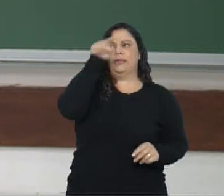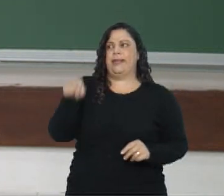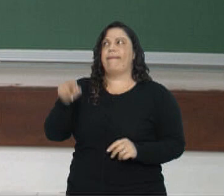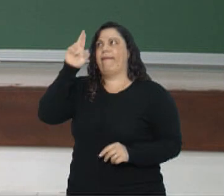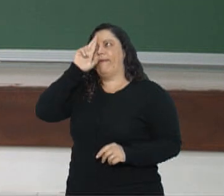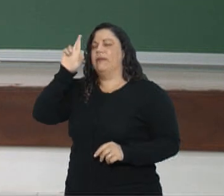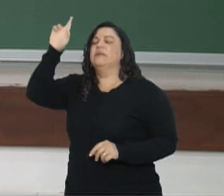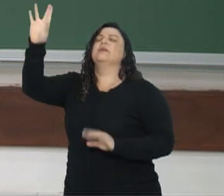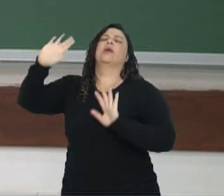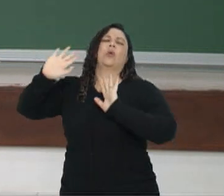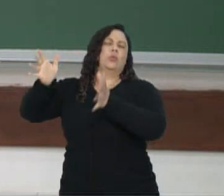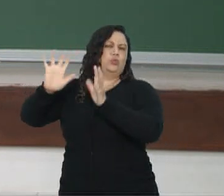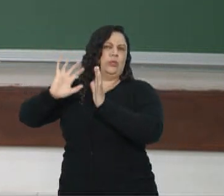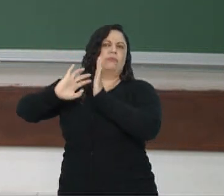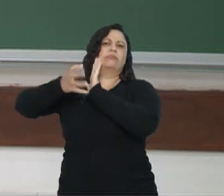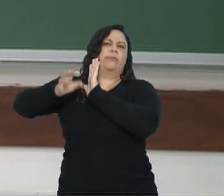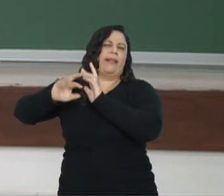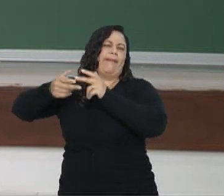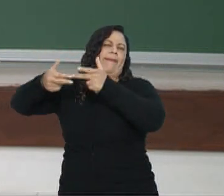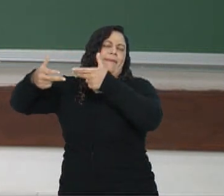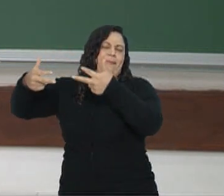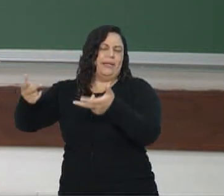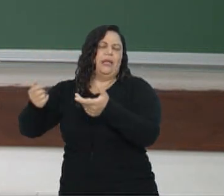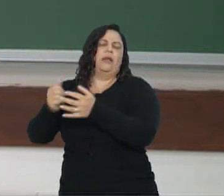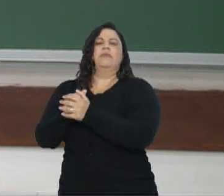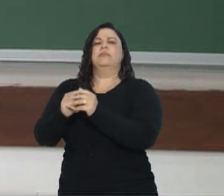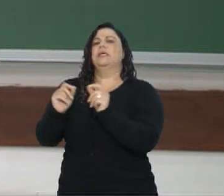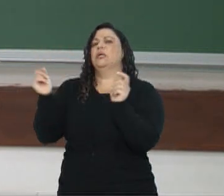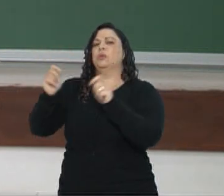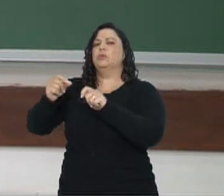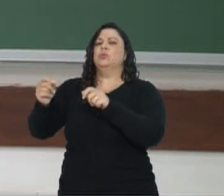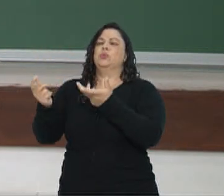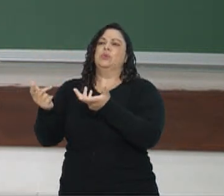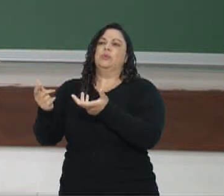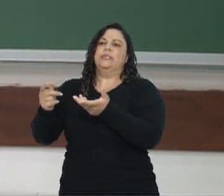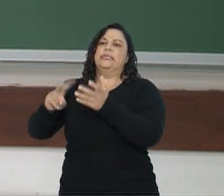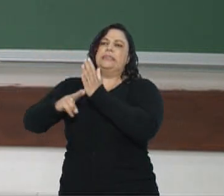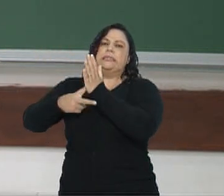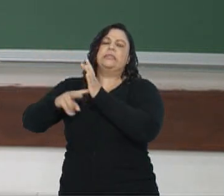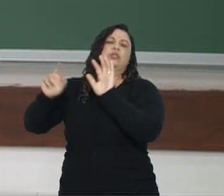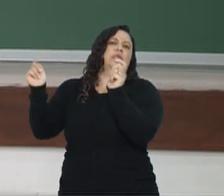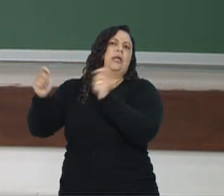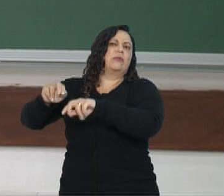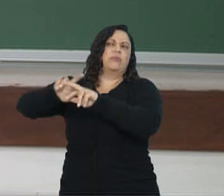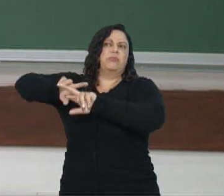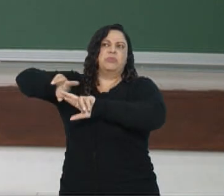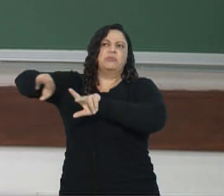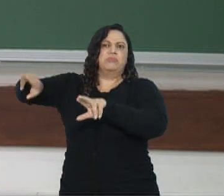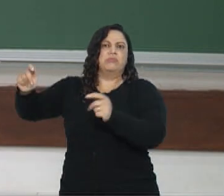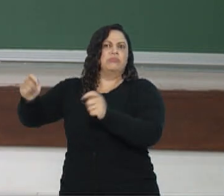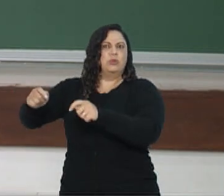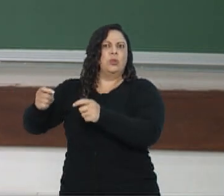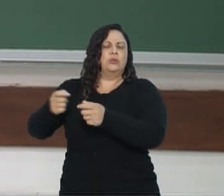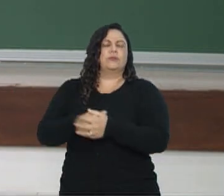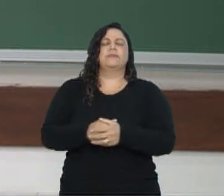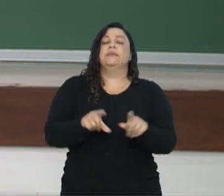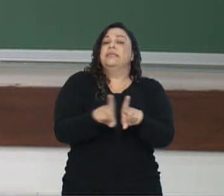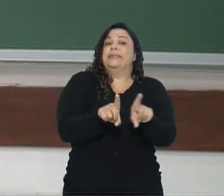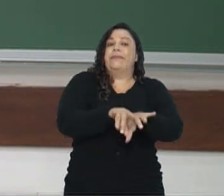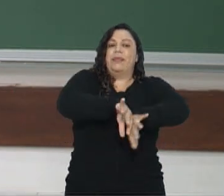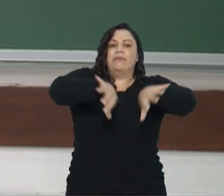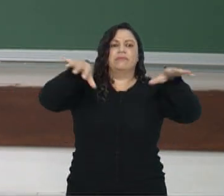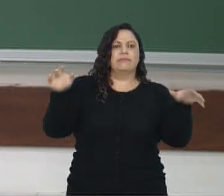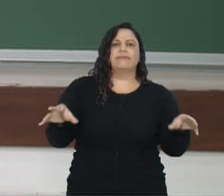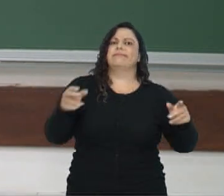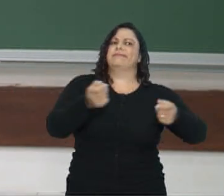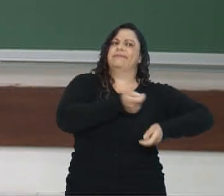representantes do parlamento e podiam votar. E esse distanciamento também vai ser econômico, entre a quantidade de dinheiro que cada um desses aí era remunerado